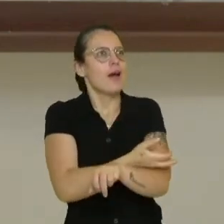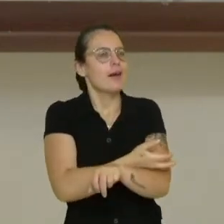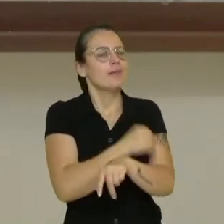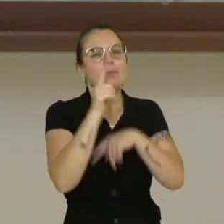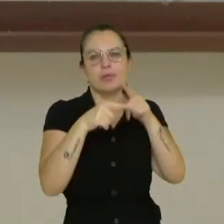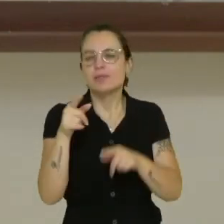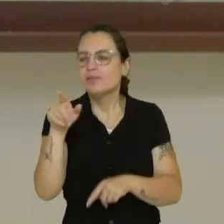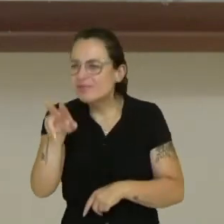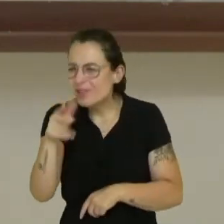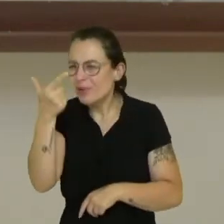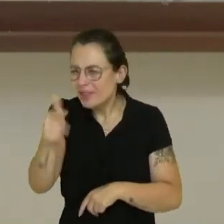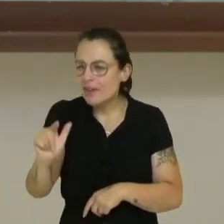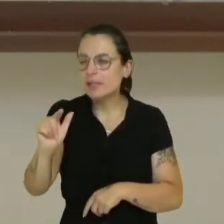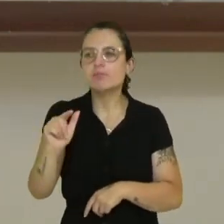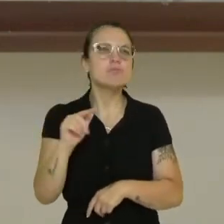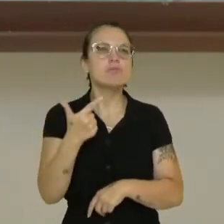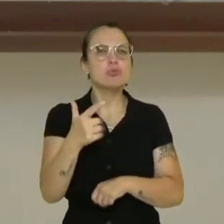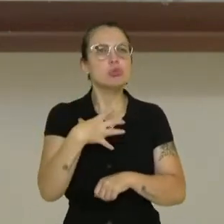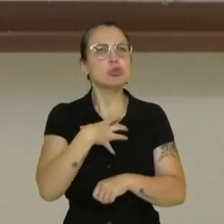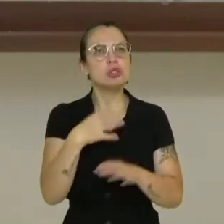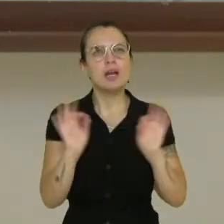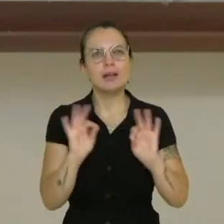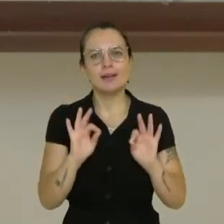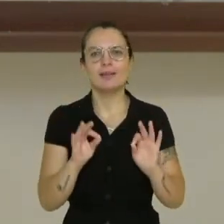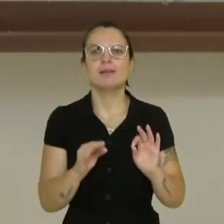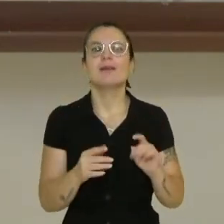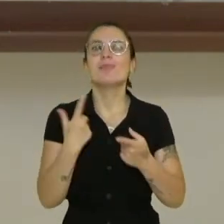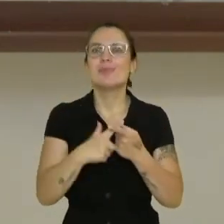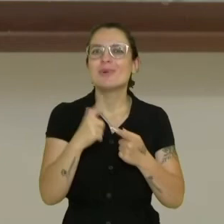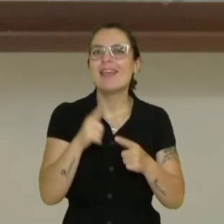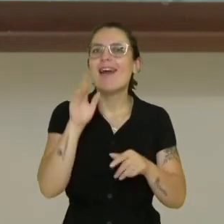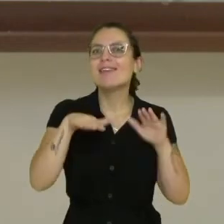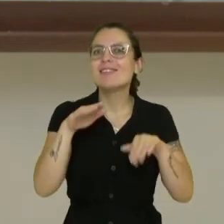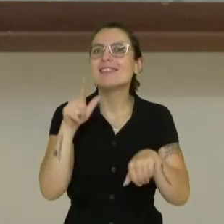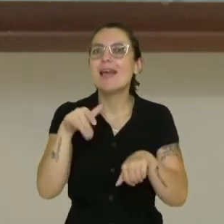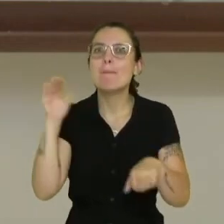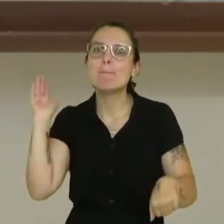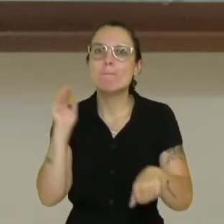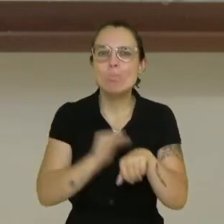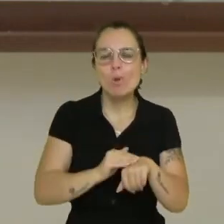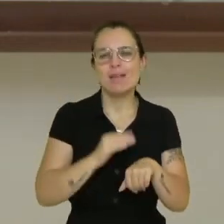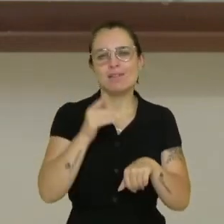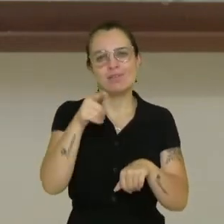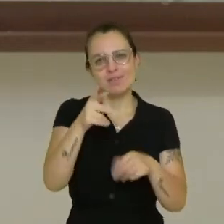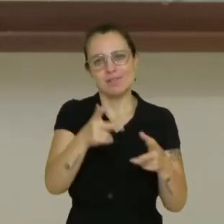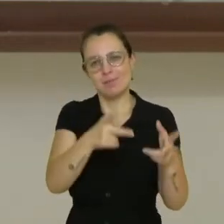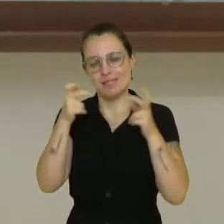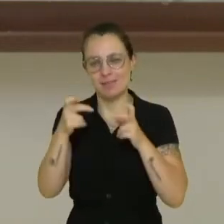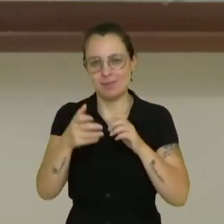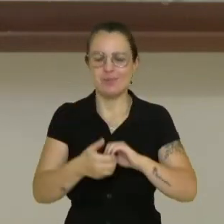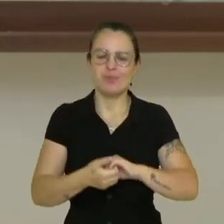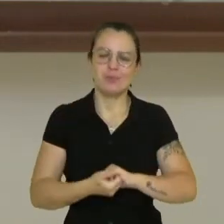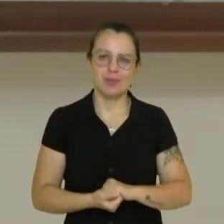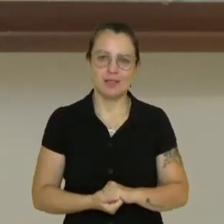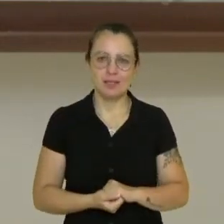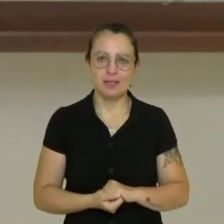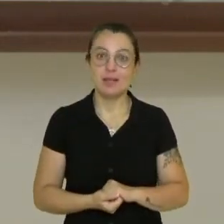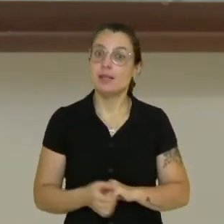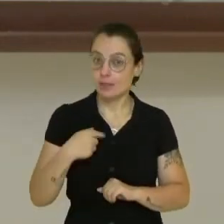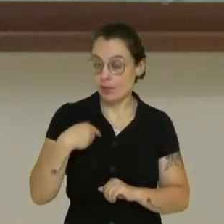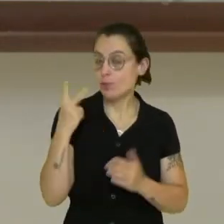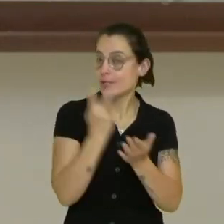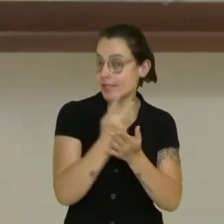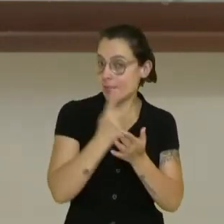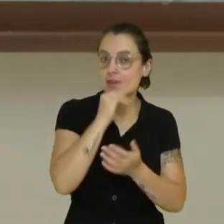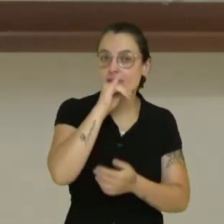gêneros musicais, estilos musicais, para que vocês percebam a possibilidade de transcender-se a